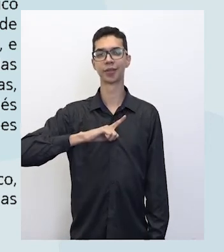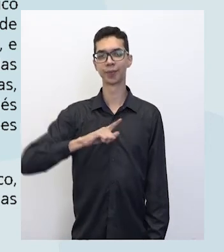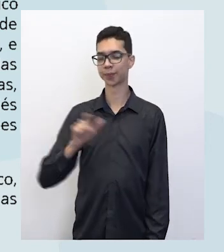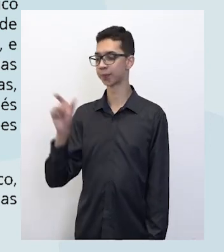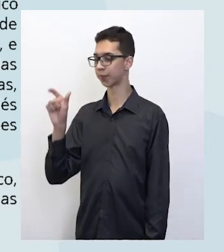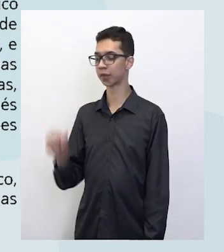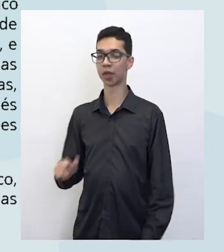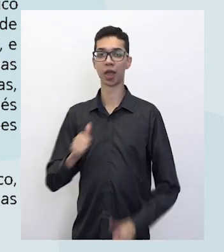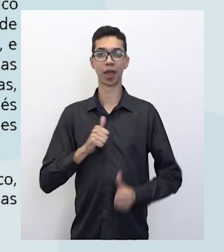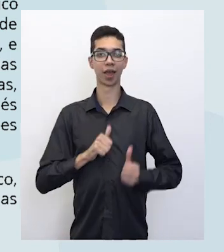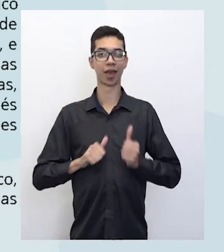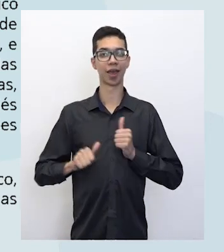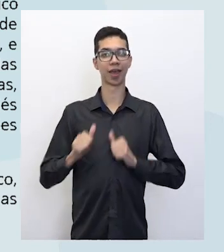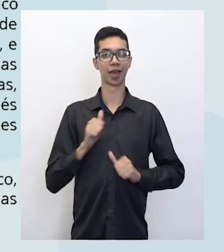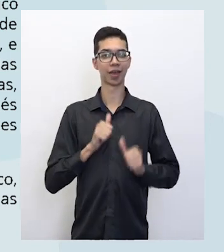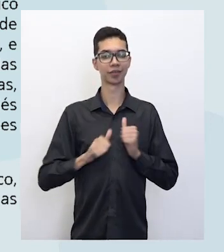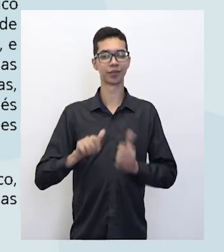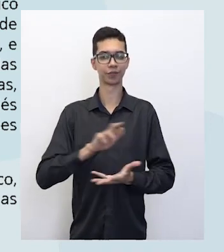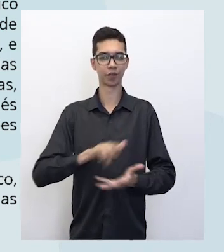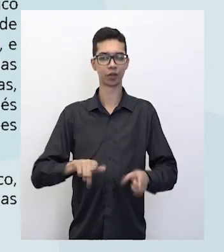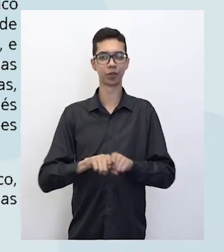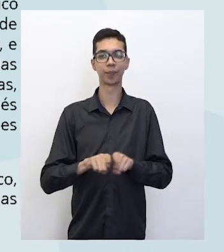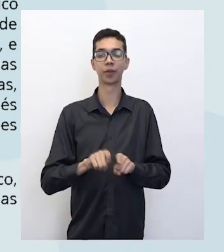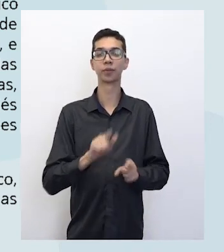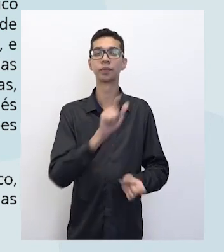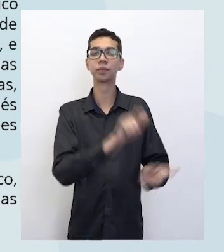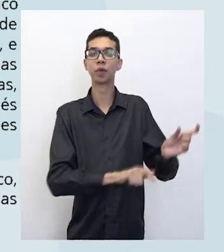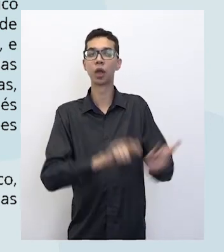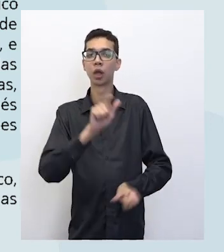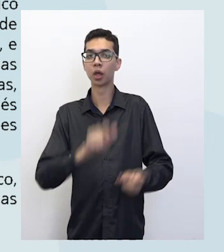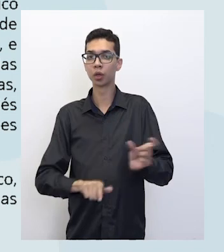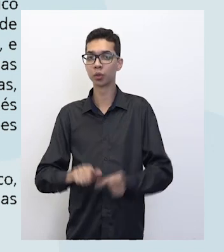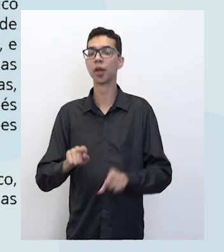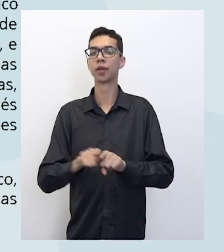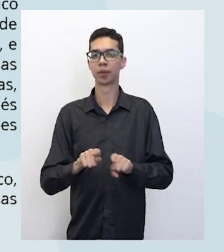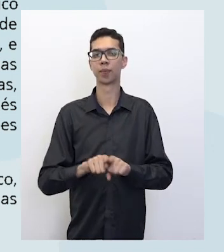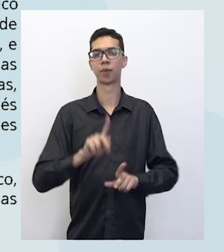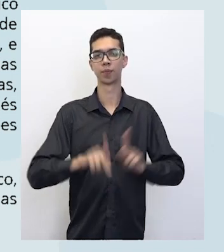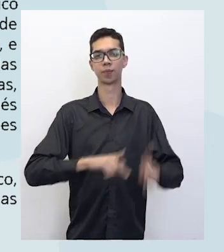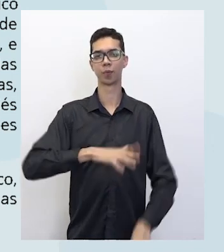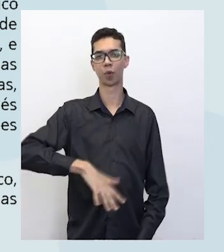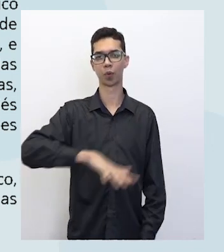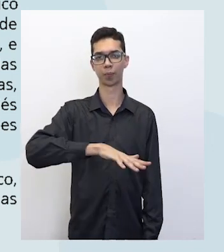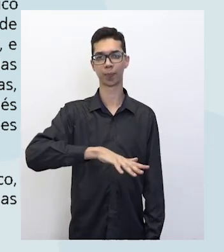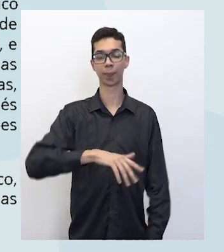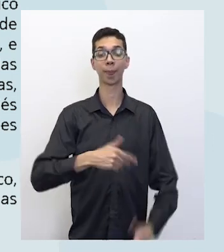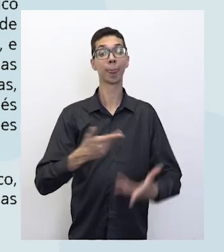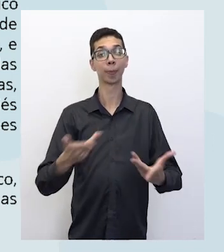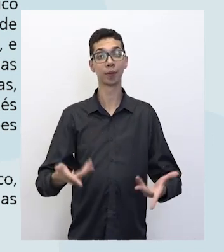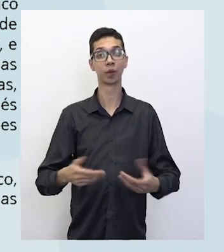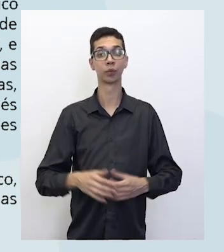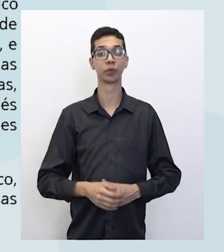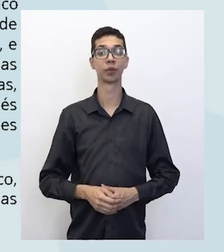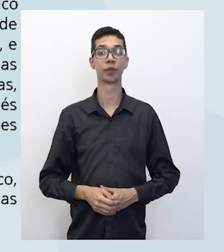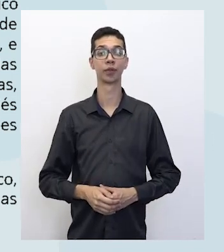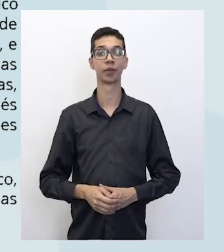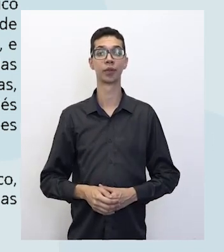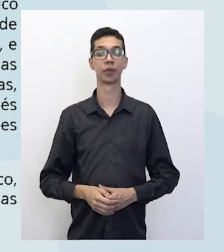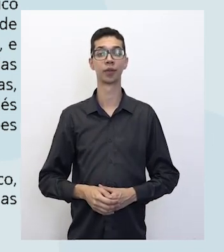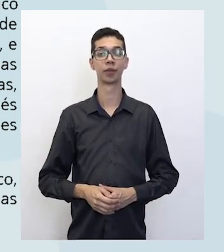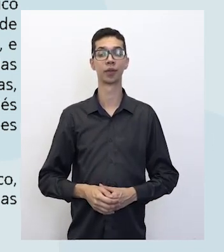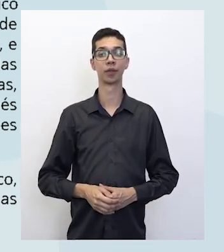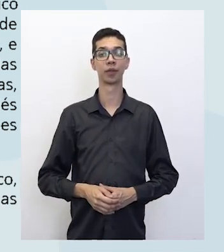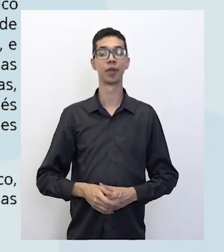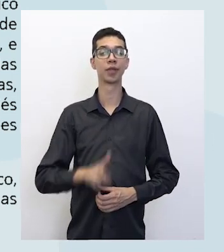artistas, personagens, né, e também com o público. Então essa quarta parede ela some e a gente começa a